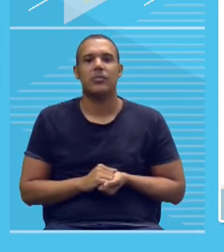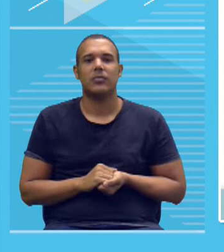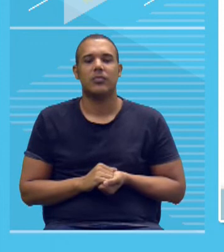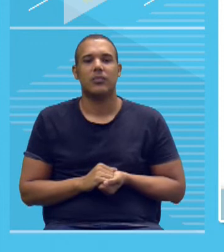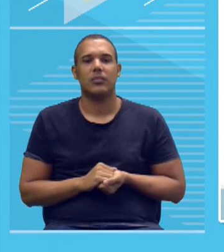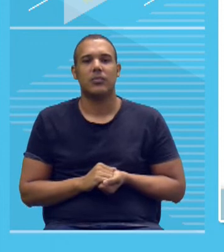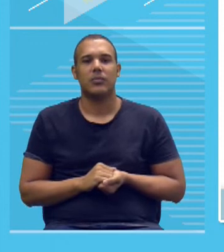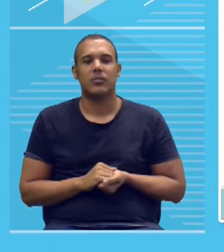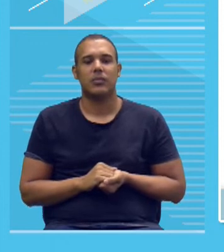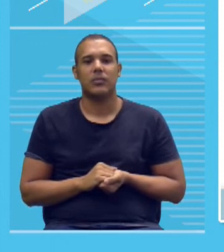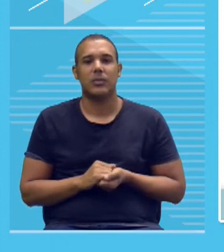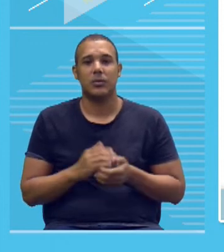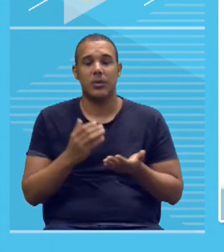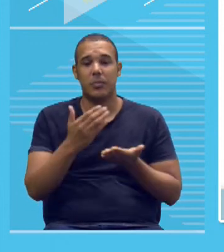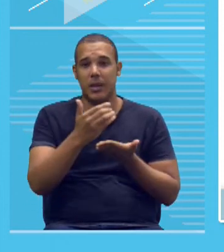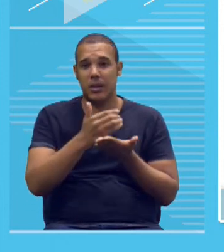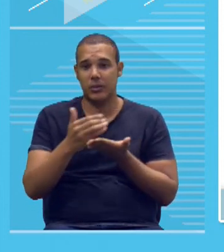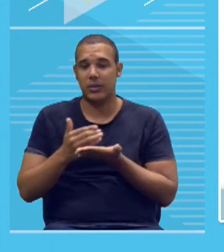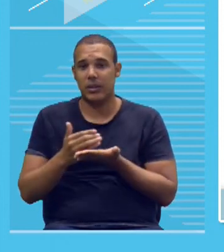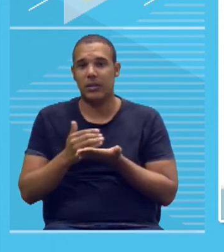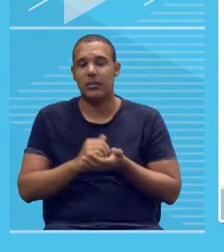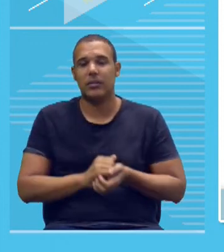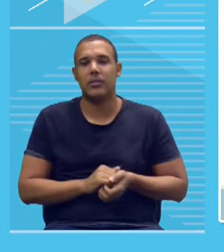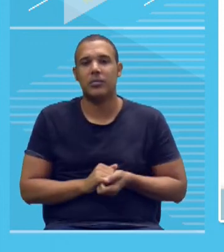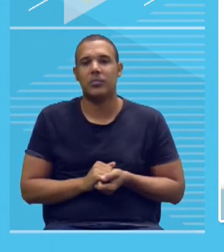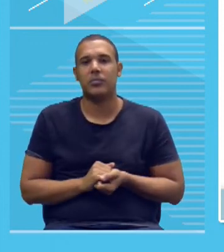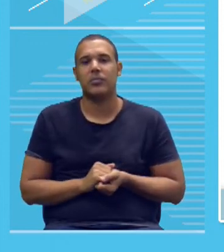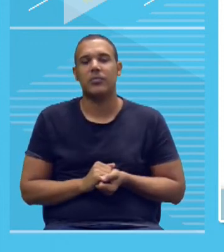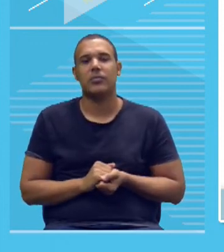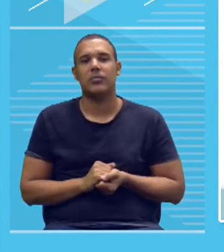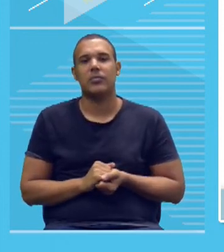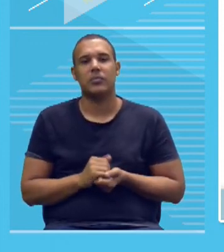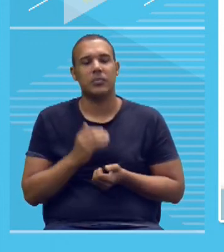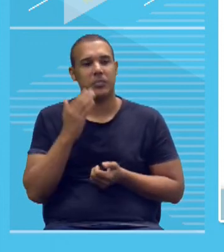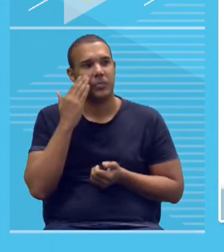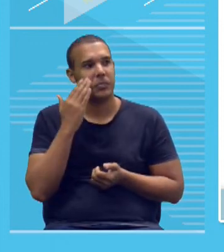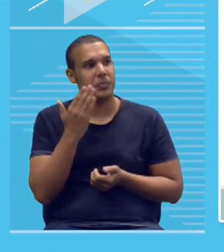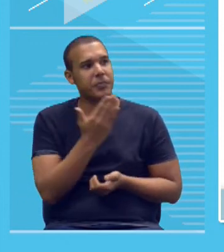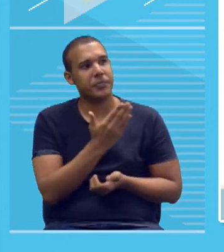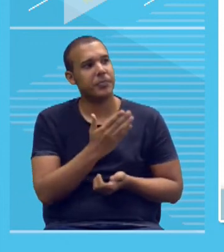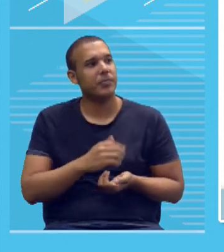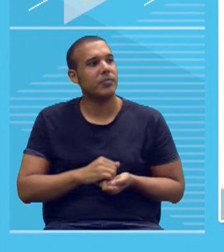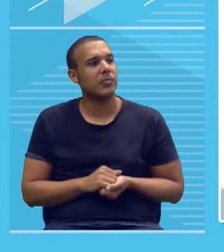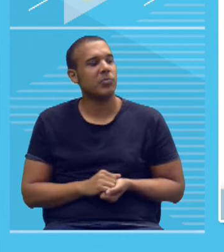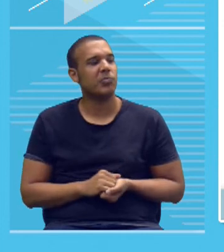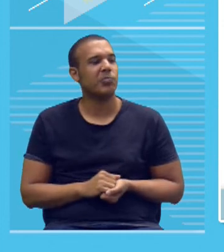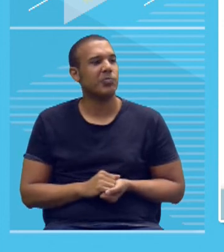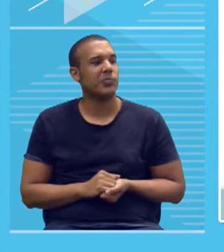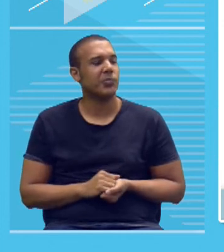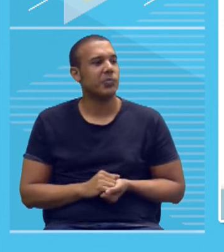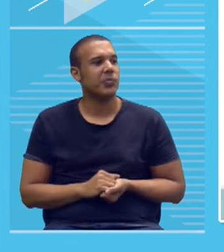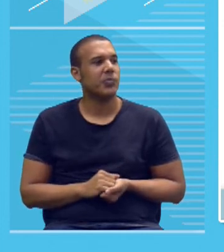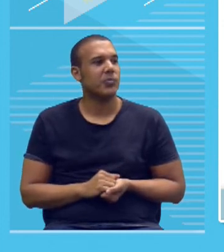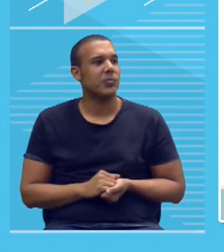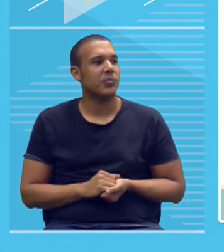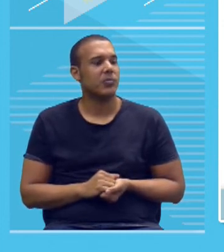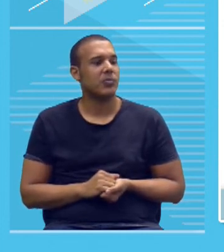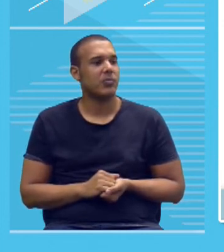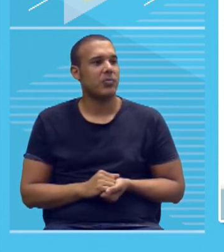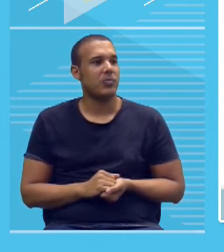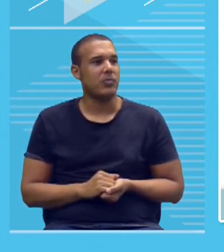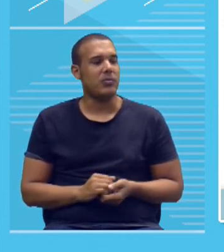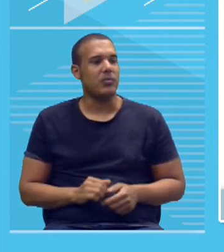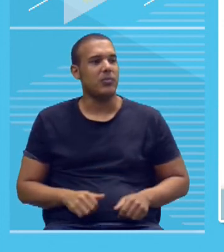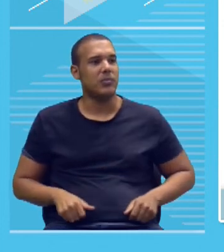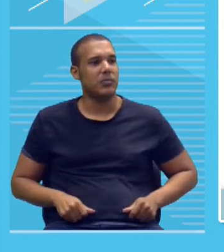eu vou anotar aqui os meus dados eu já tenho que essa primeira informação é o valor inicial que foi apresentado e